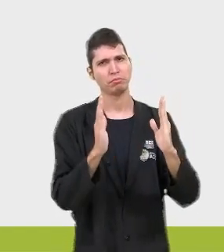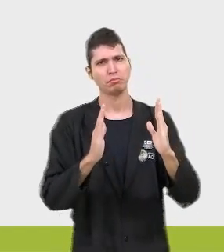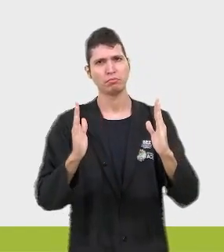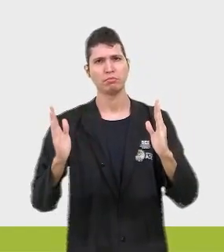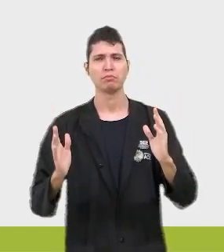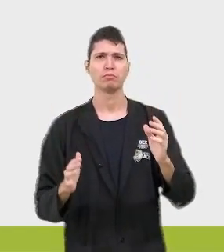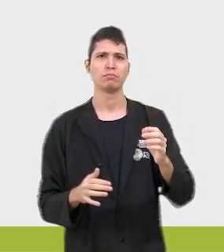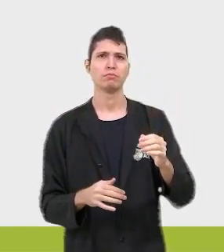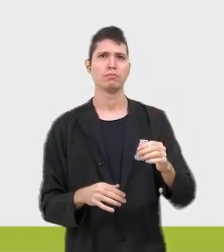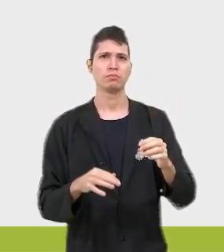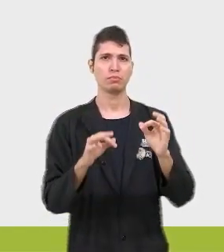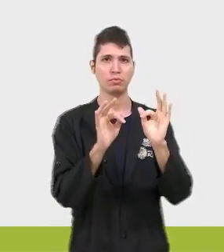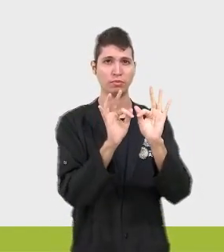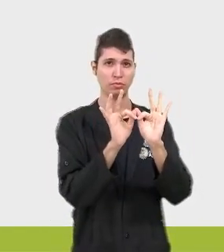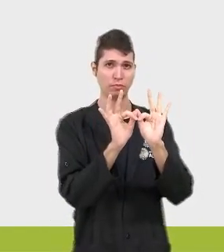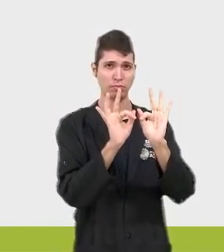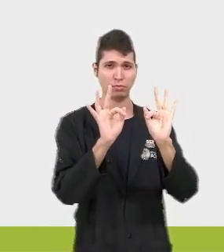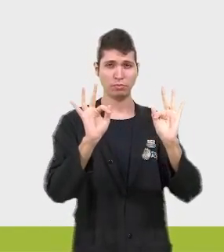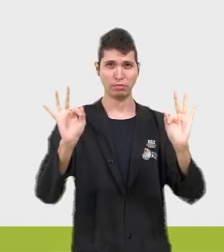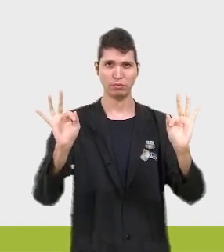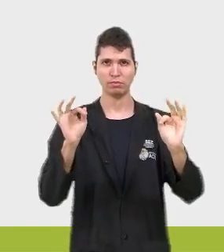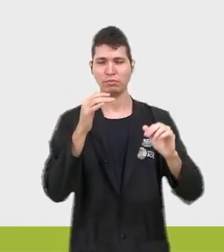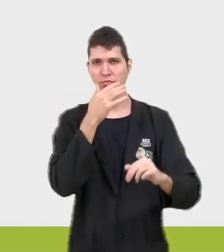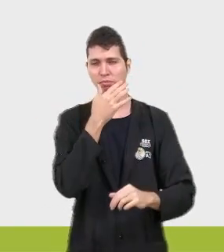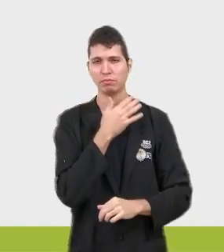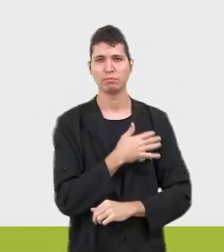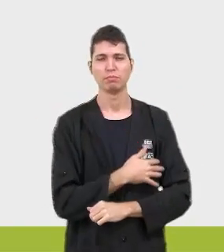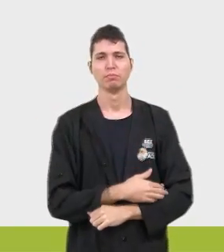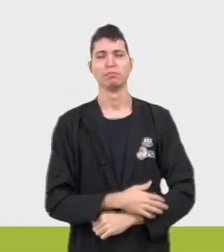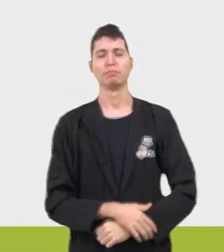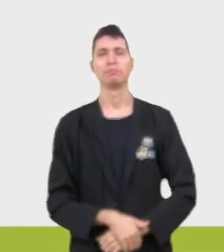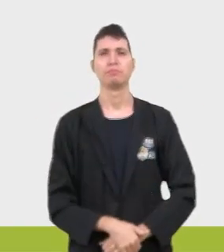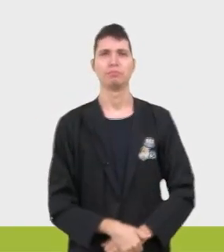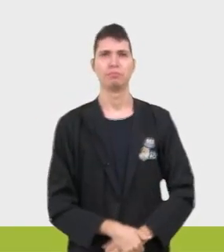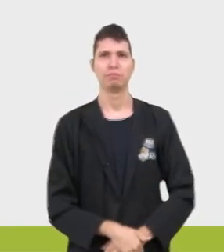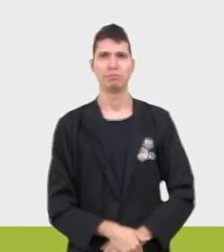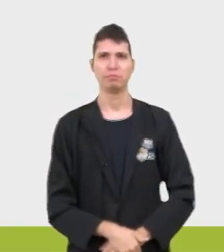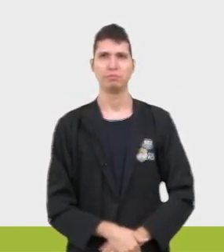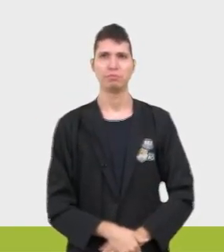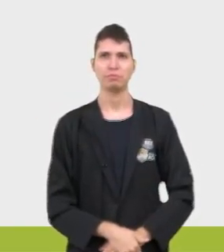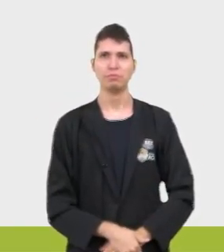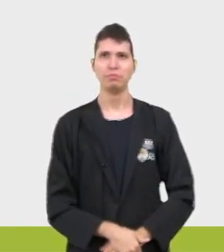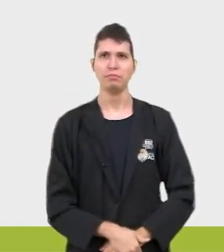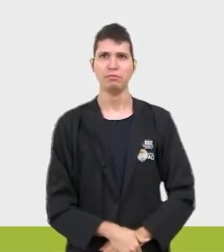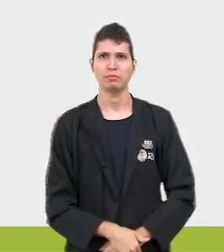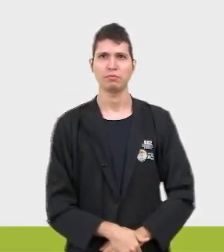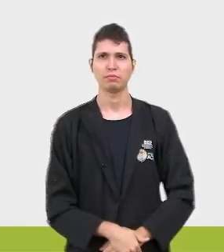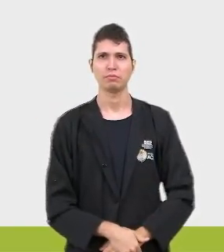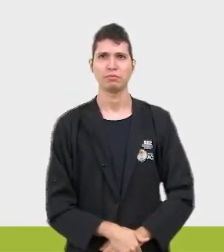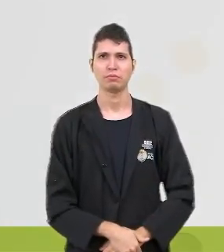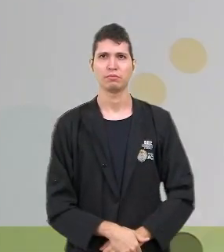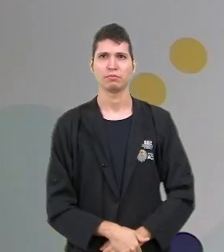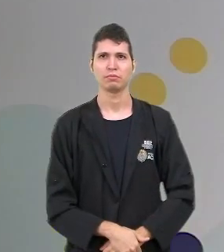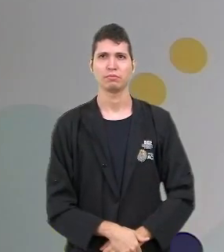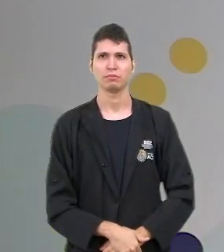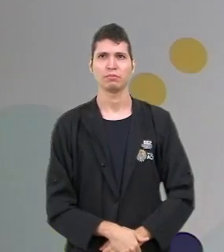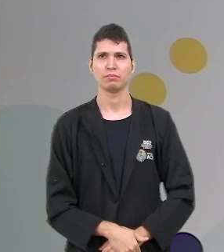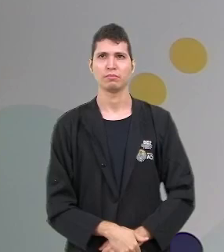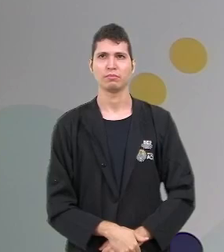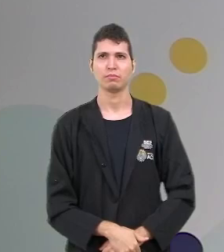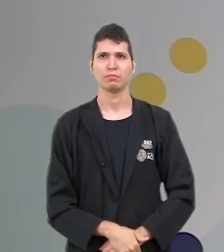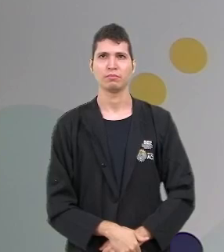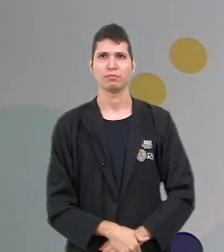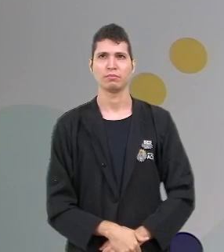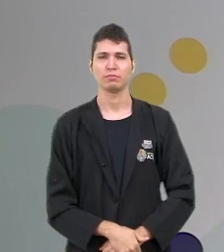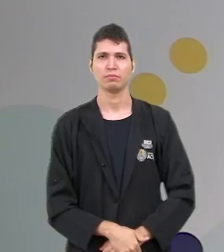uma frase, ou seja, de um macete. Então, vamos utilizar sempre essa frase para ficar bem mais fácil de vocês identificarem esses